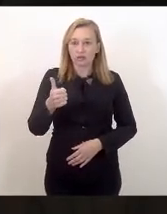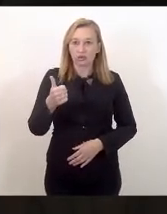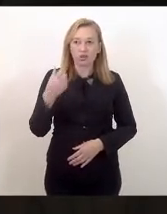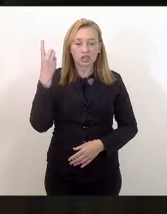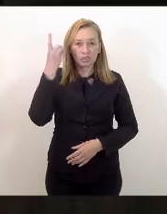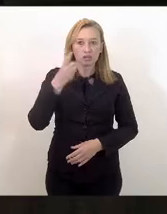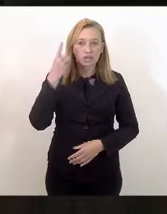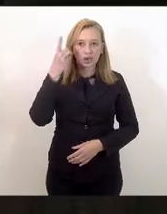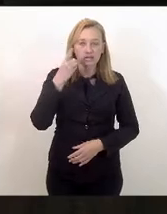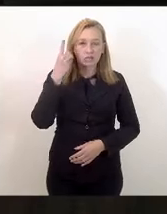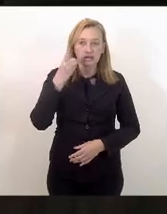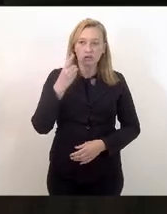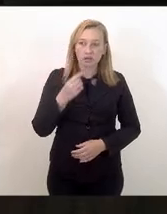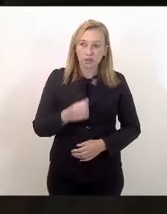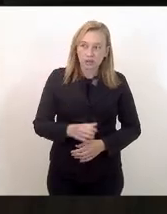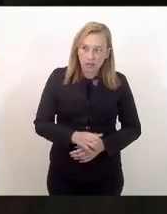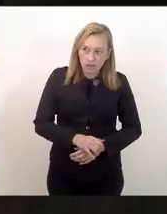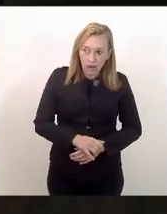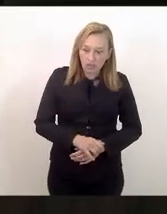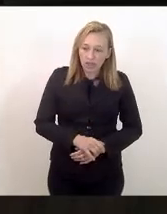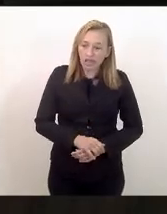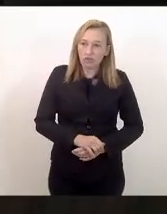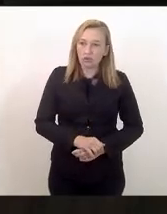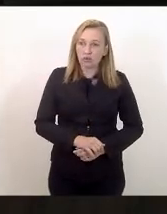microfone aberto aí. Tem.